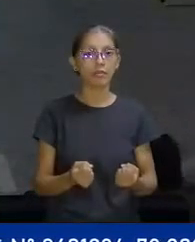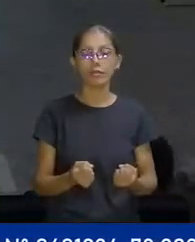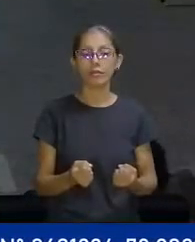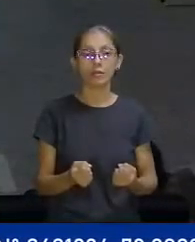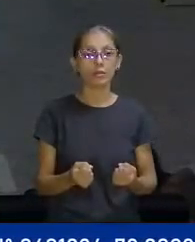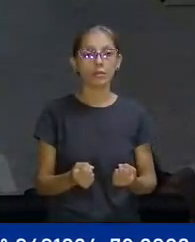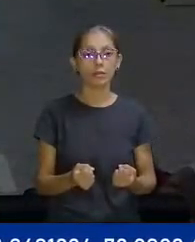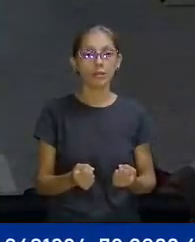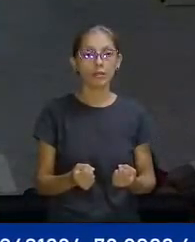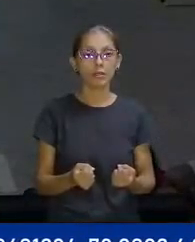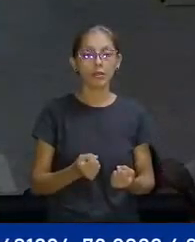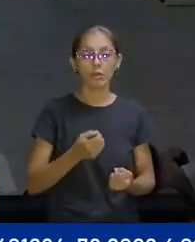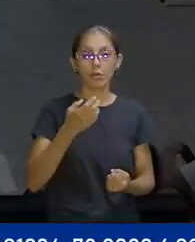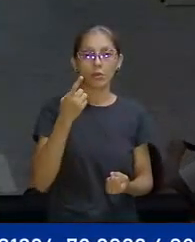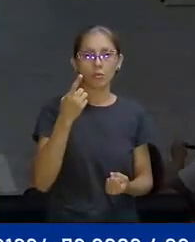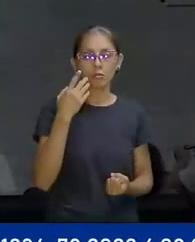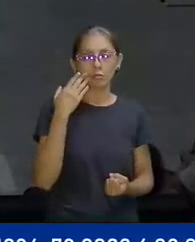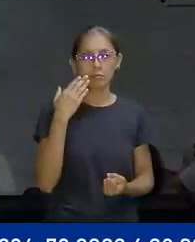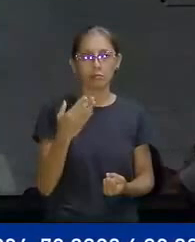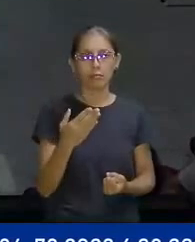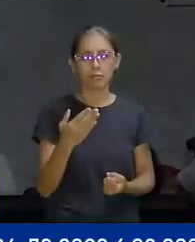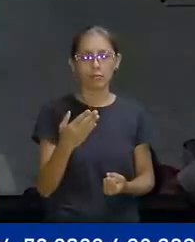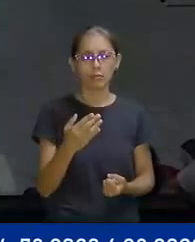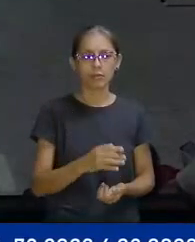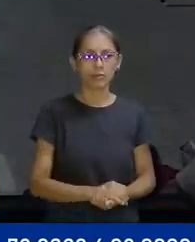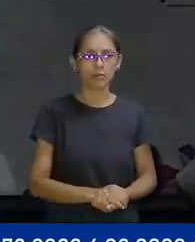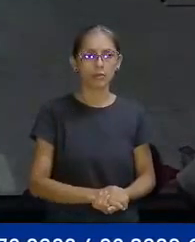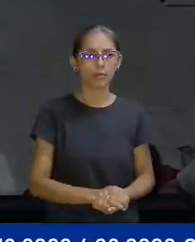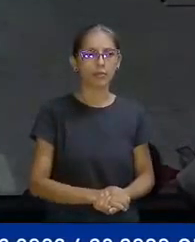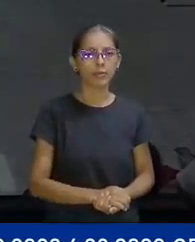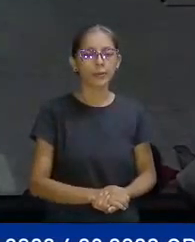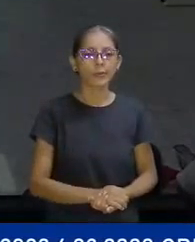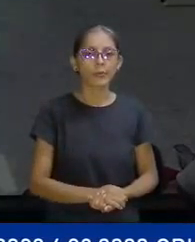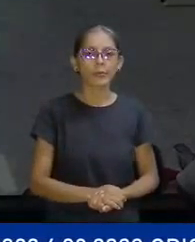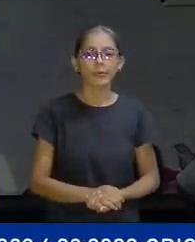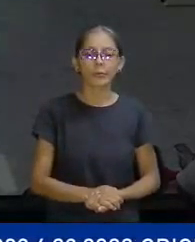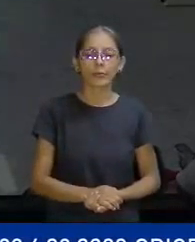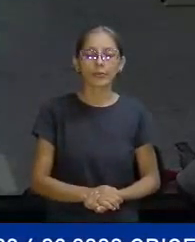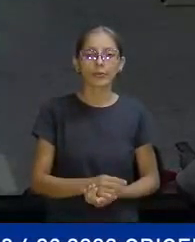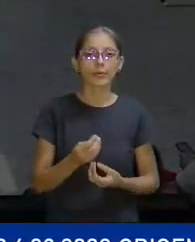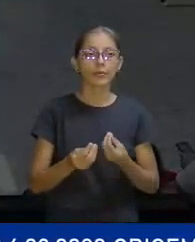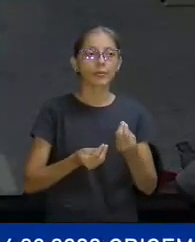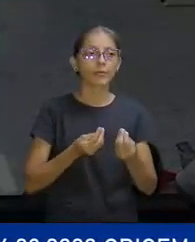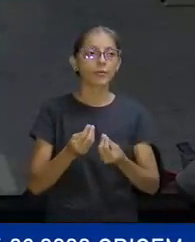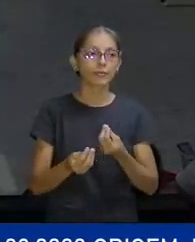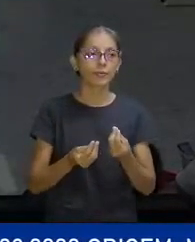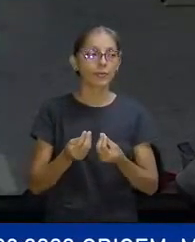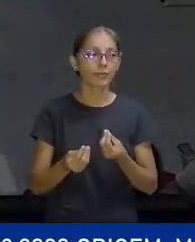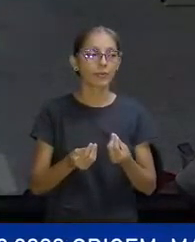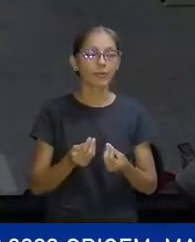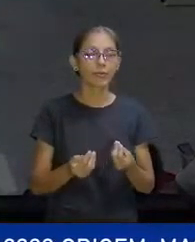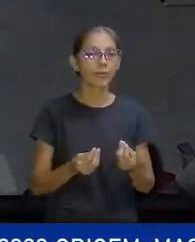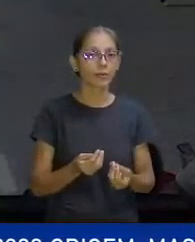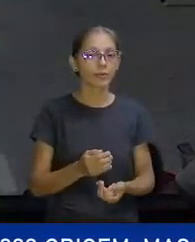uma comprovação, tá, que não seja de forma minudente, que não esteja, na verdade,